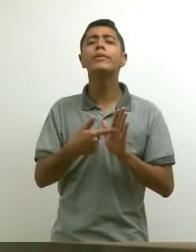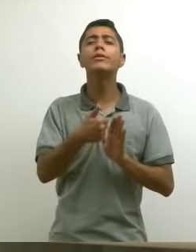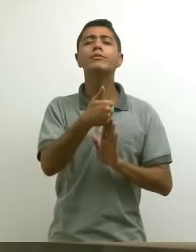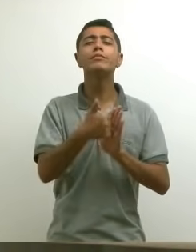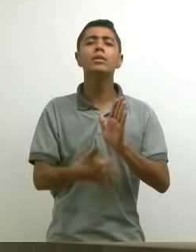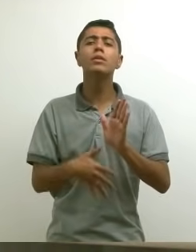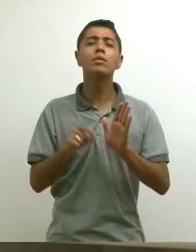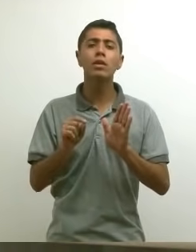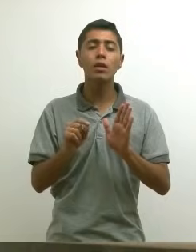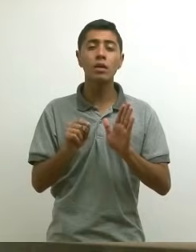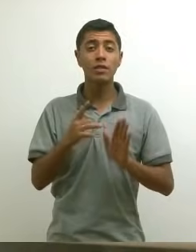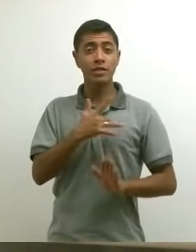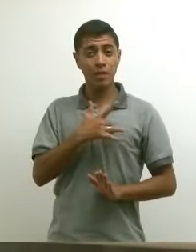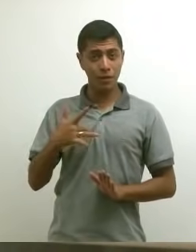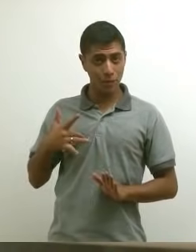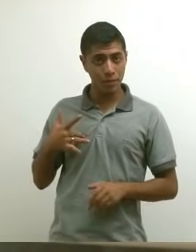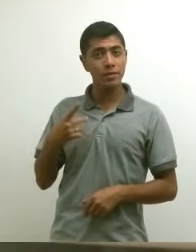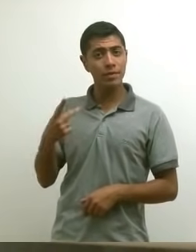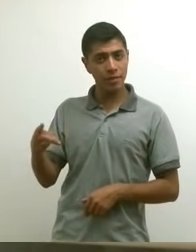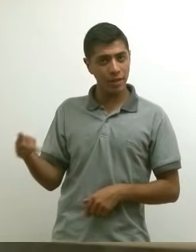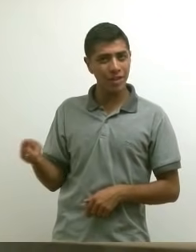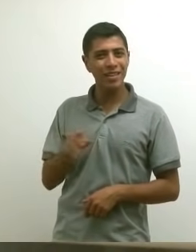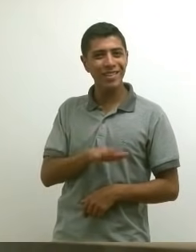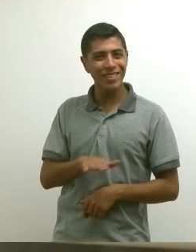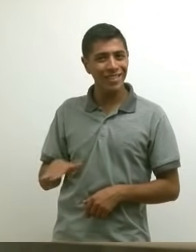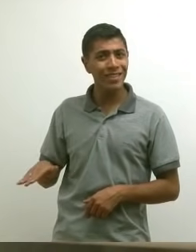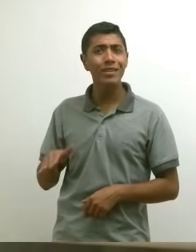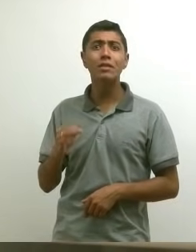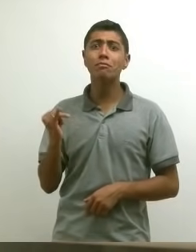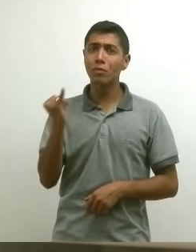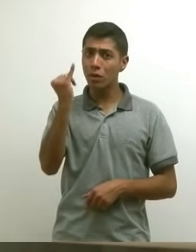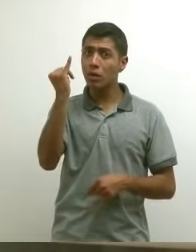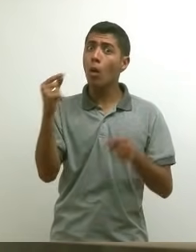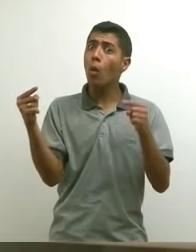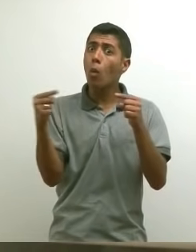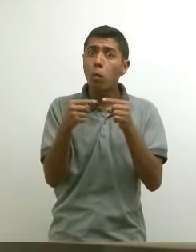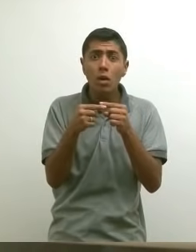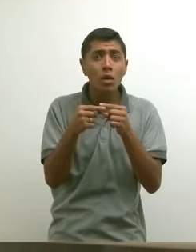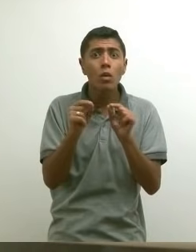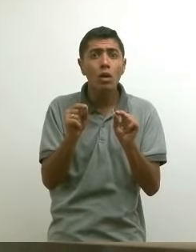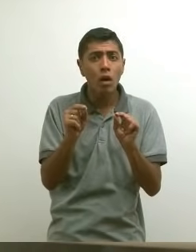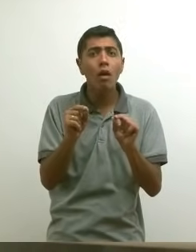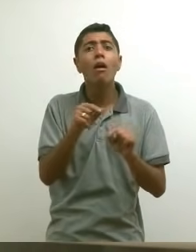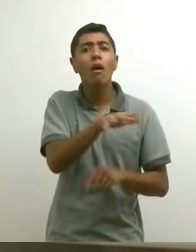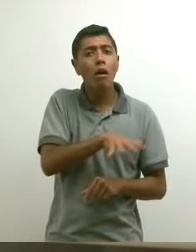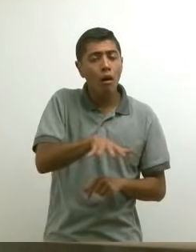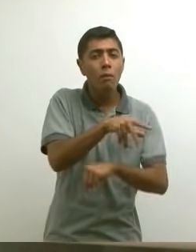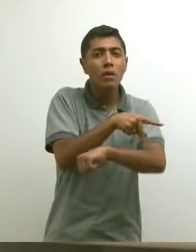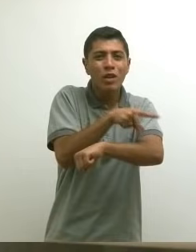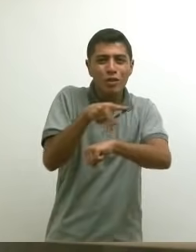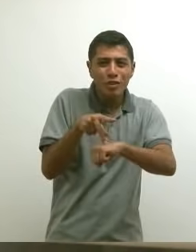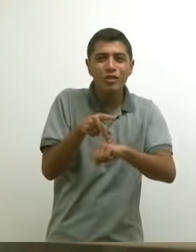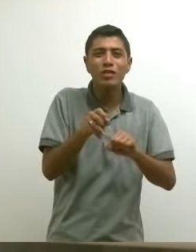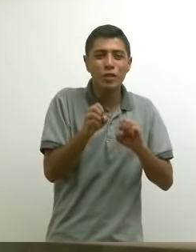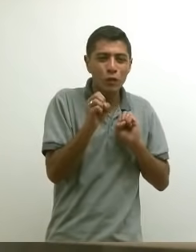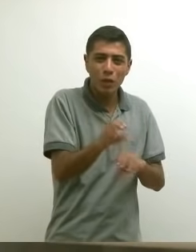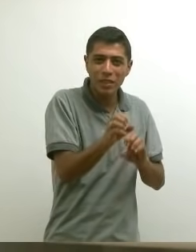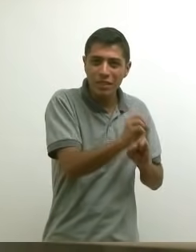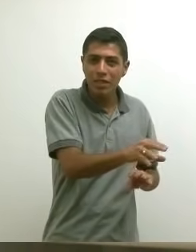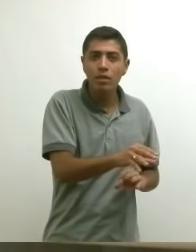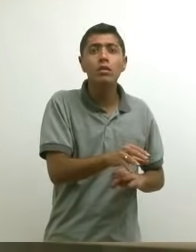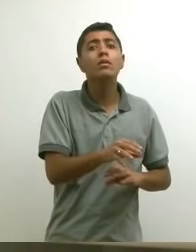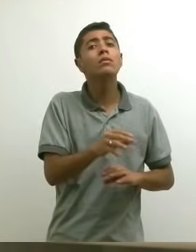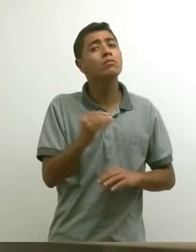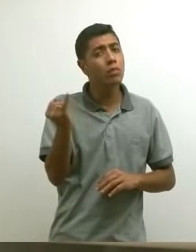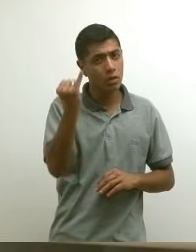que está no diálogo direto com a área da pedagogia da educação considerando que a gente tem que trabalhar